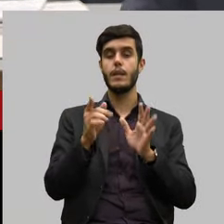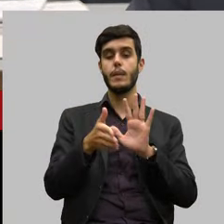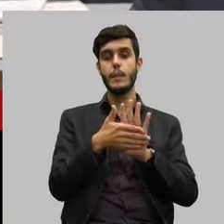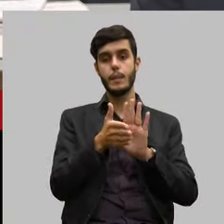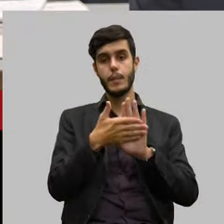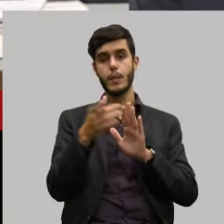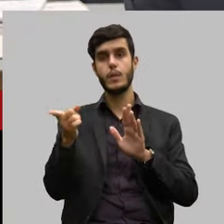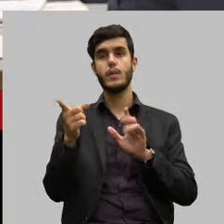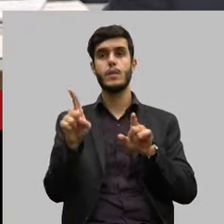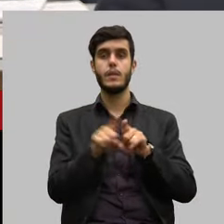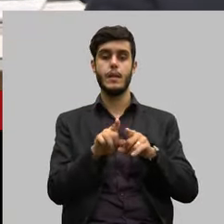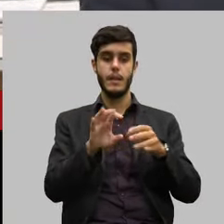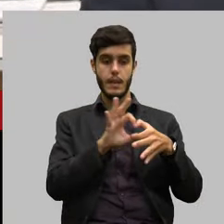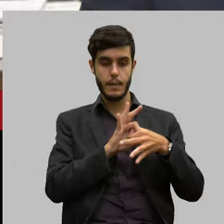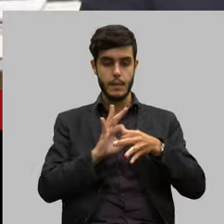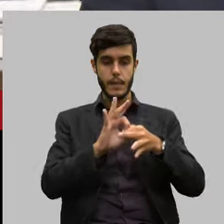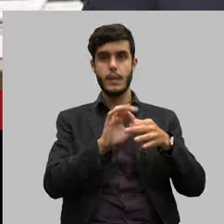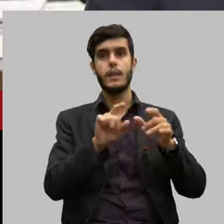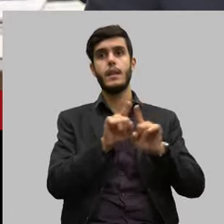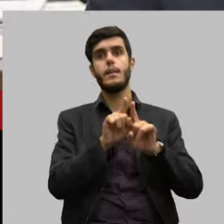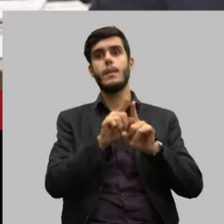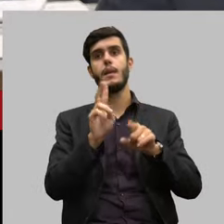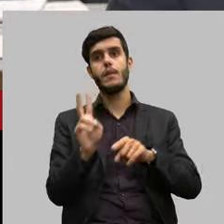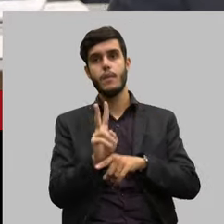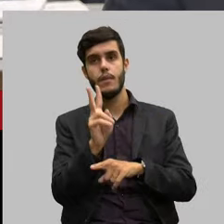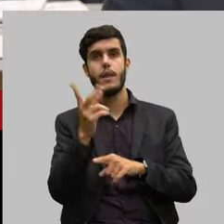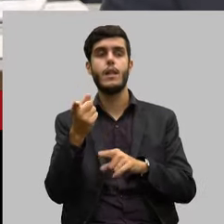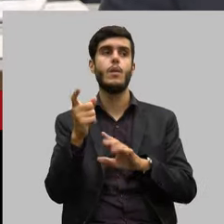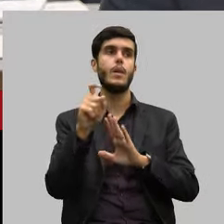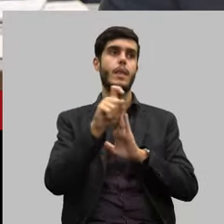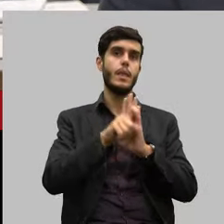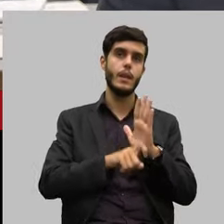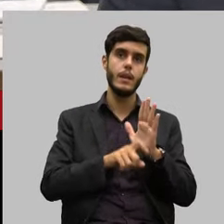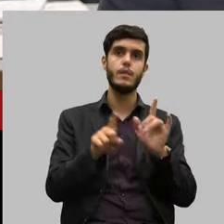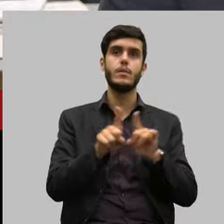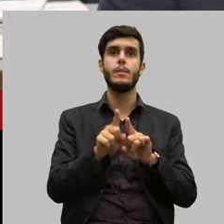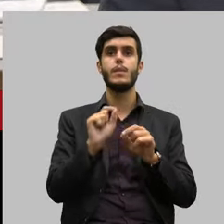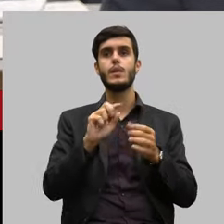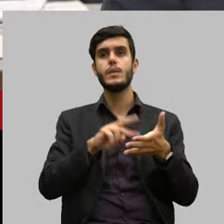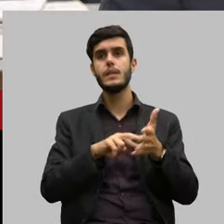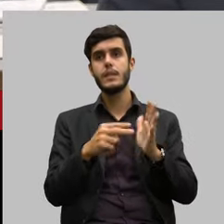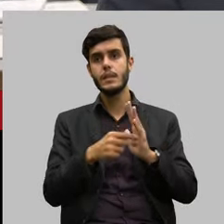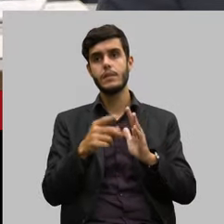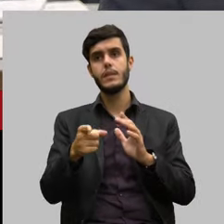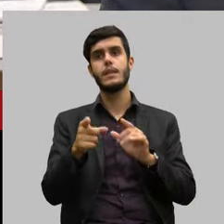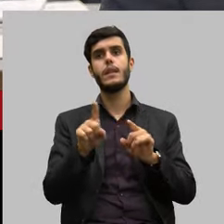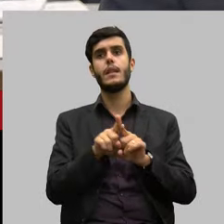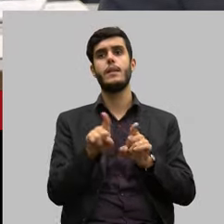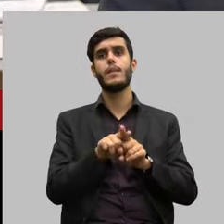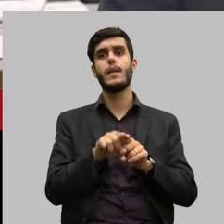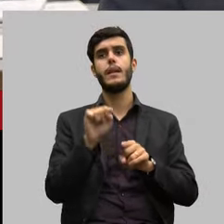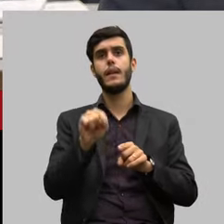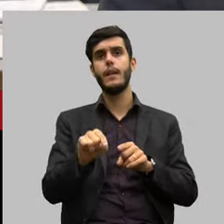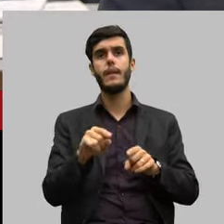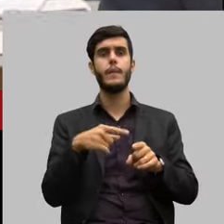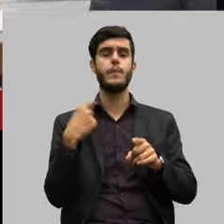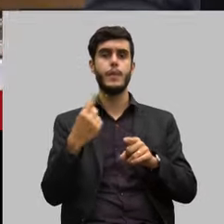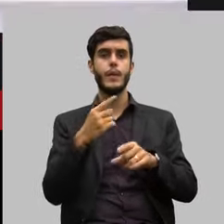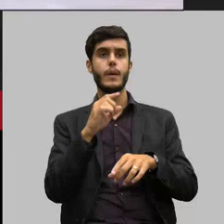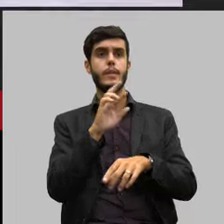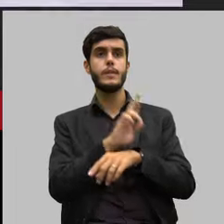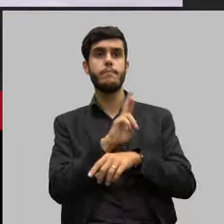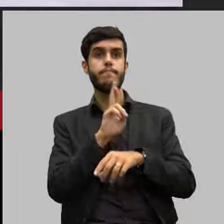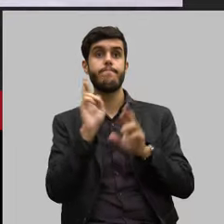em termos de valor como em termos de em termos de texto do que que significaria essa reparação eh e a gente tá aguardando o retorno